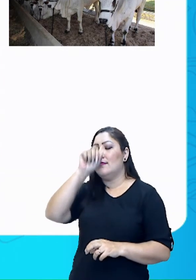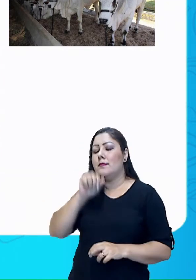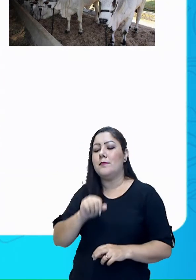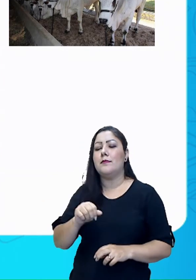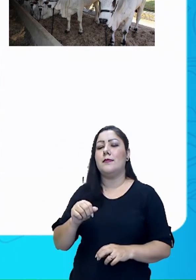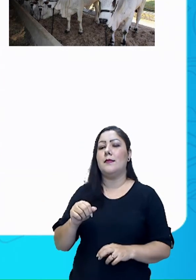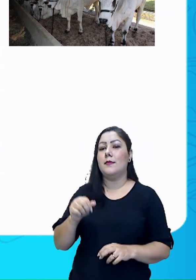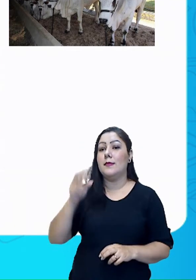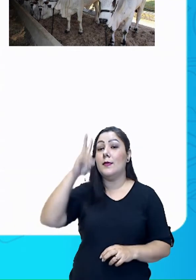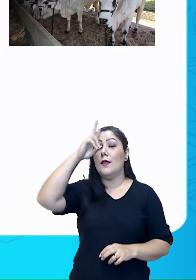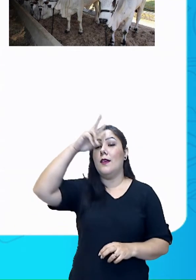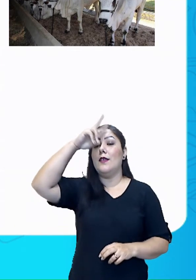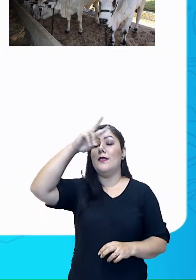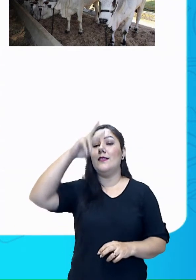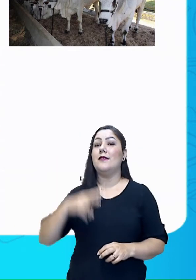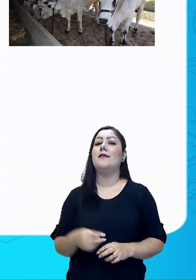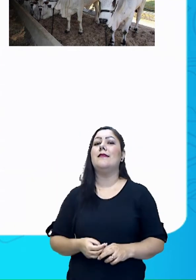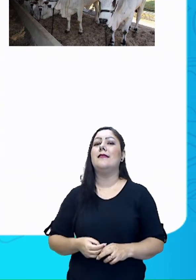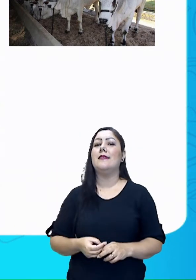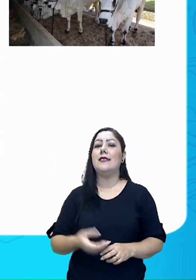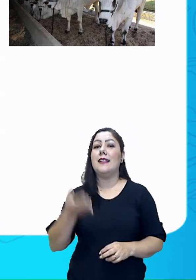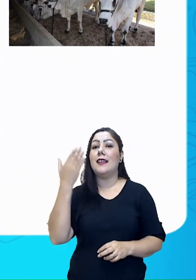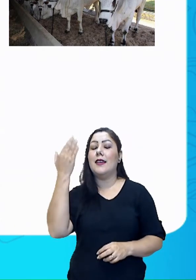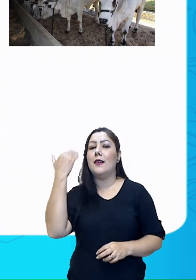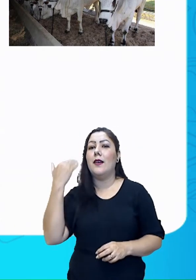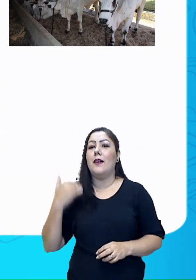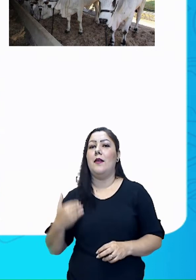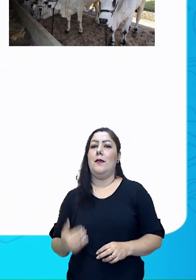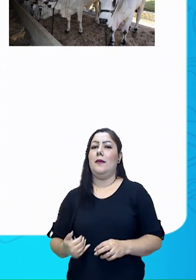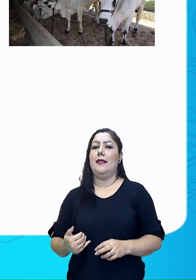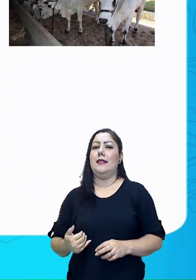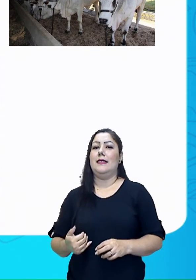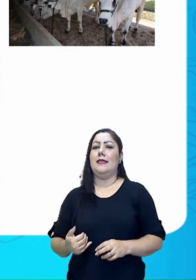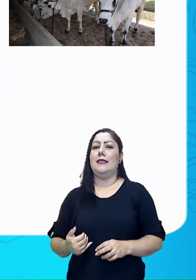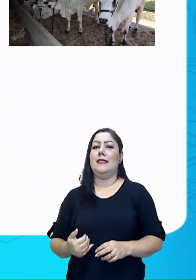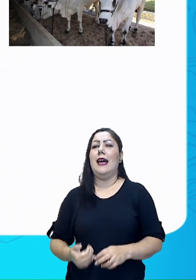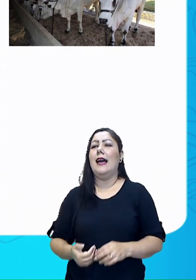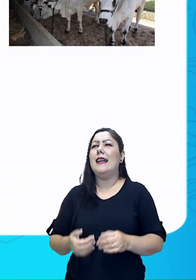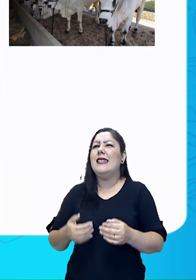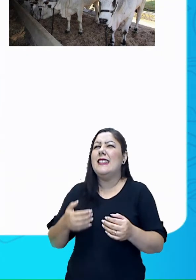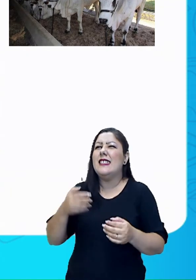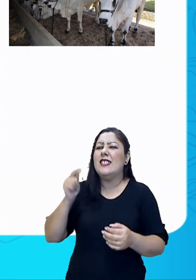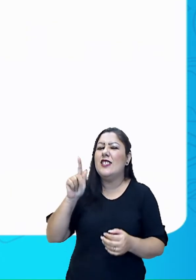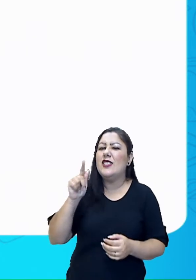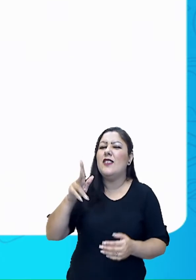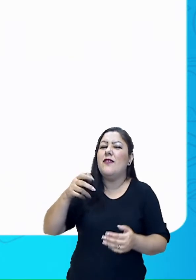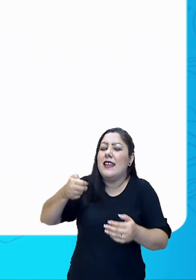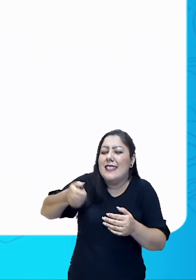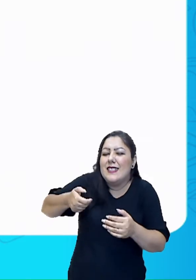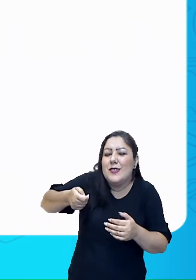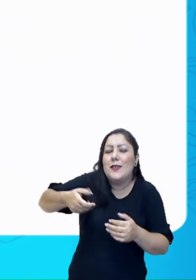essa época. A época que Governador Valadares quase fica fria. Vamos lá.